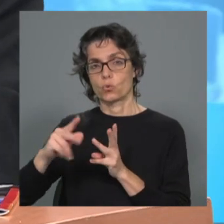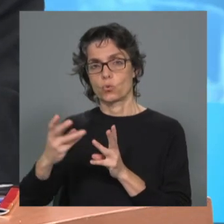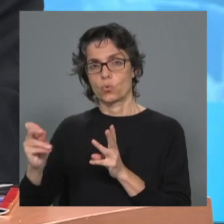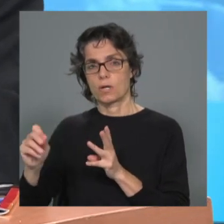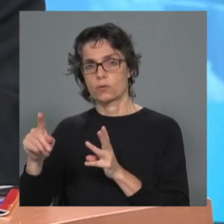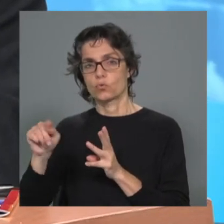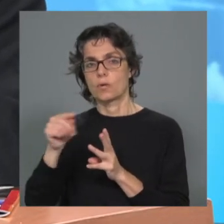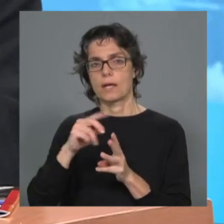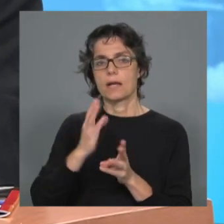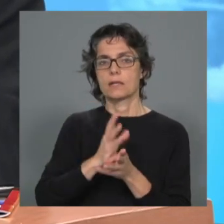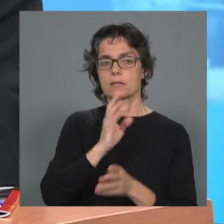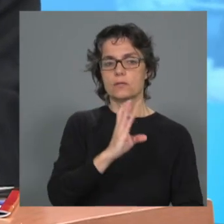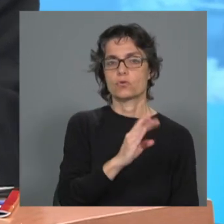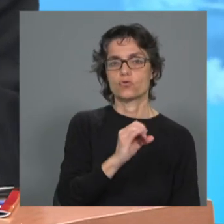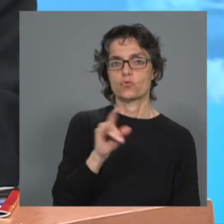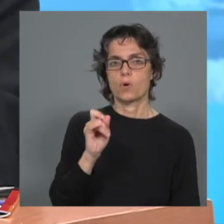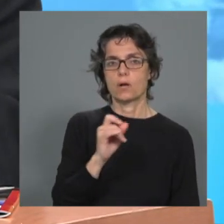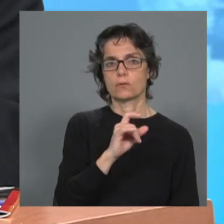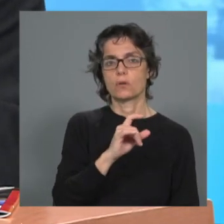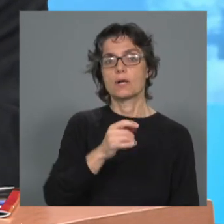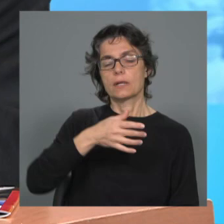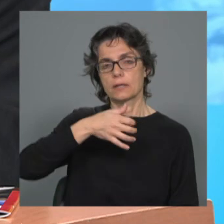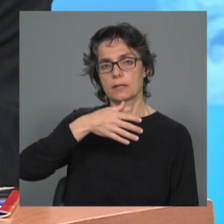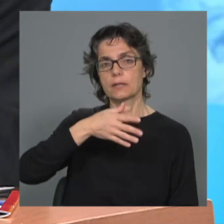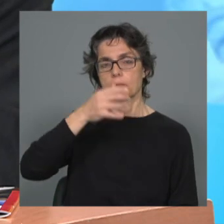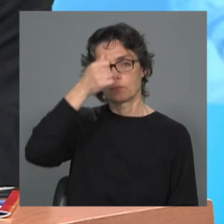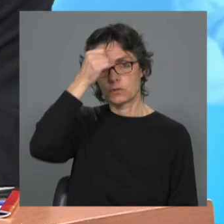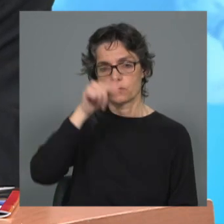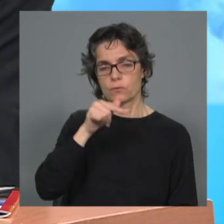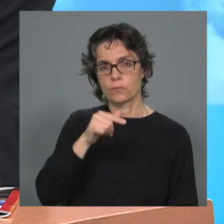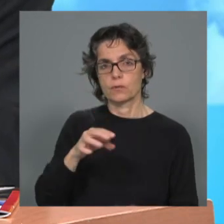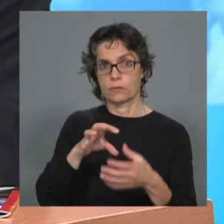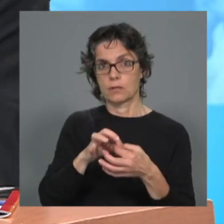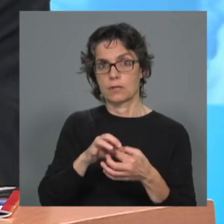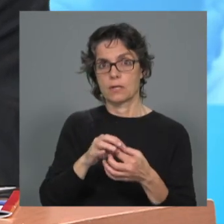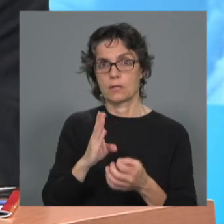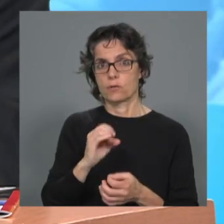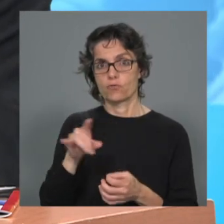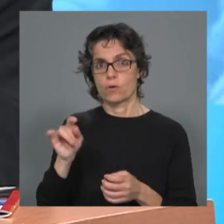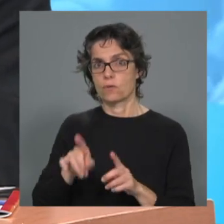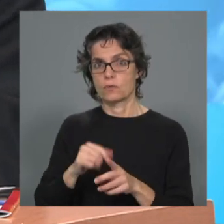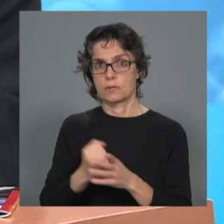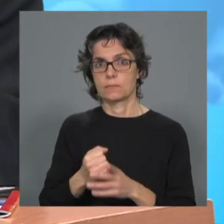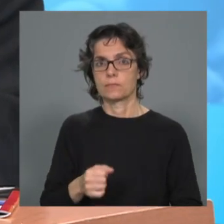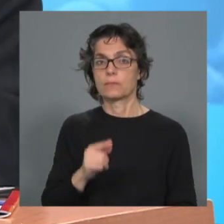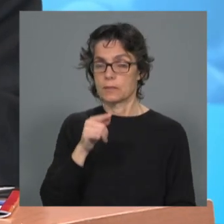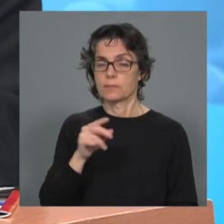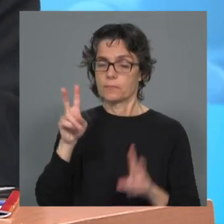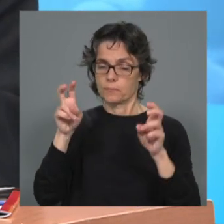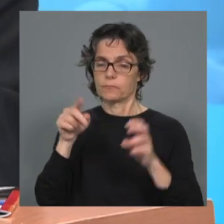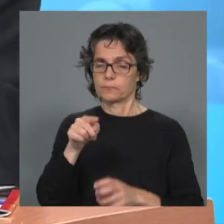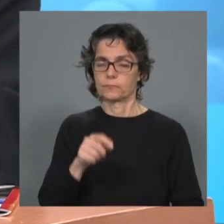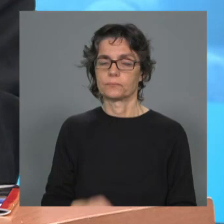estes, nos 3 ciclos, o domingo. E são sempre partes do quarto Evangelho. Esta temática do bom pastor. Esta temática do bom